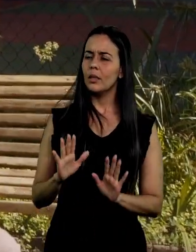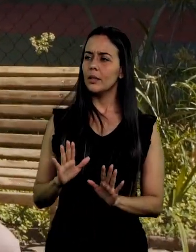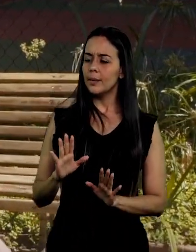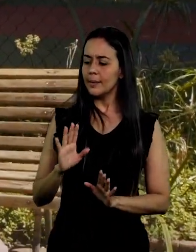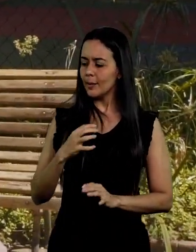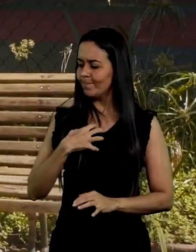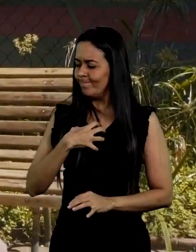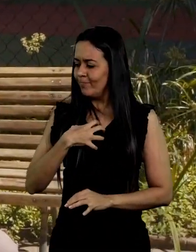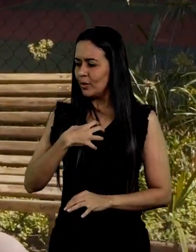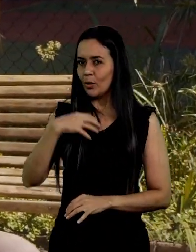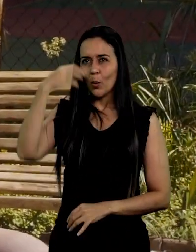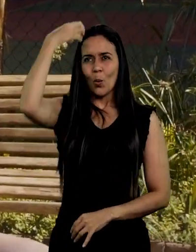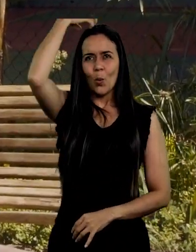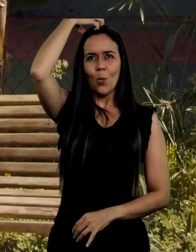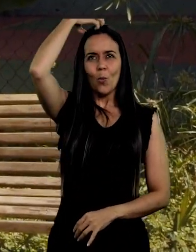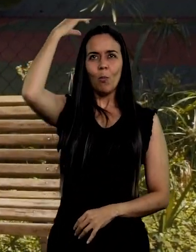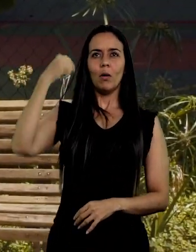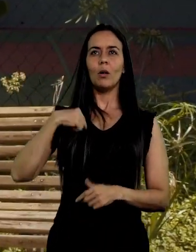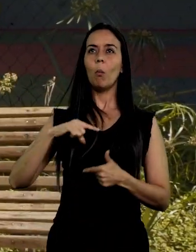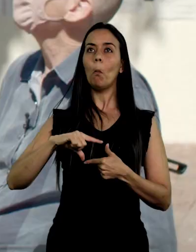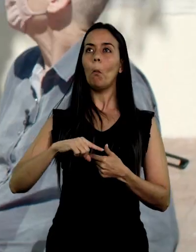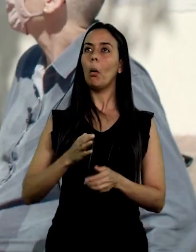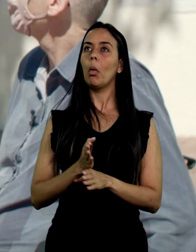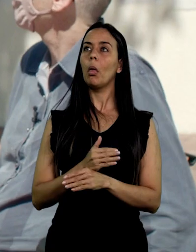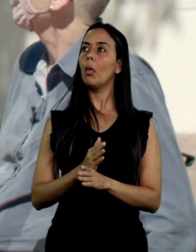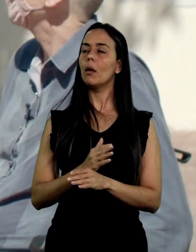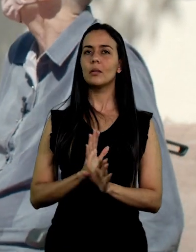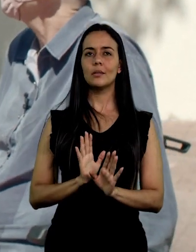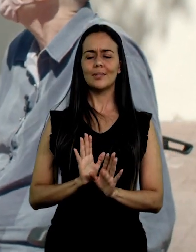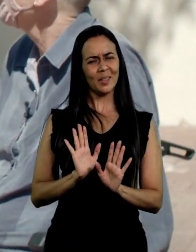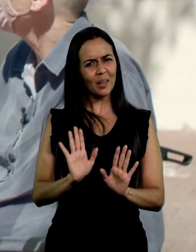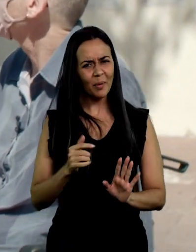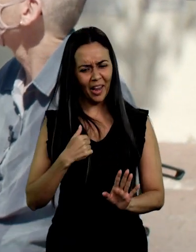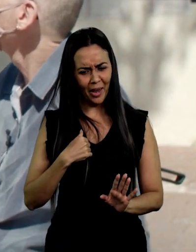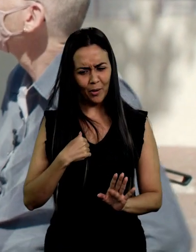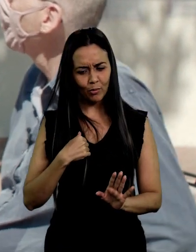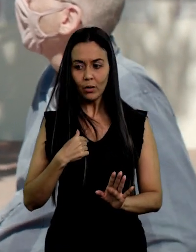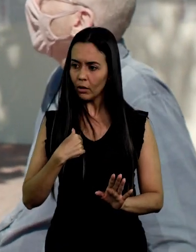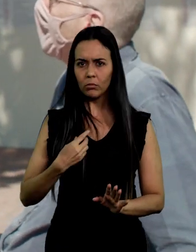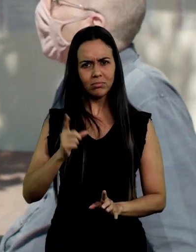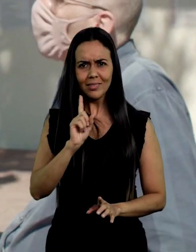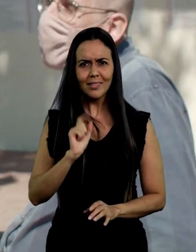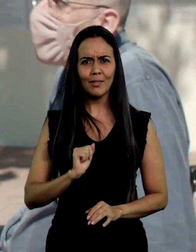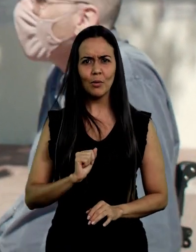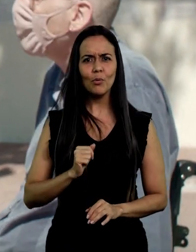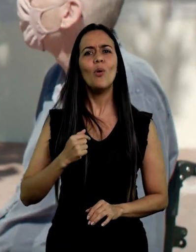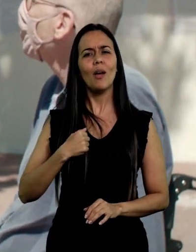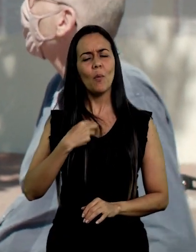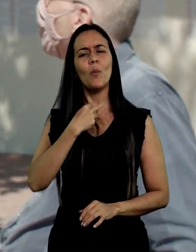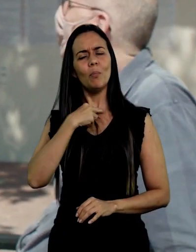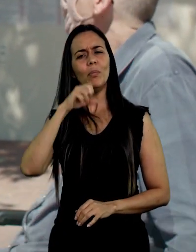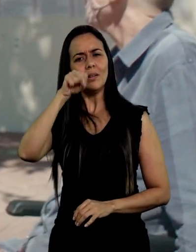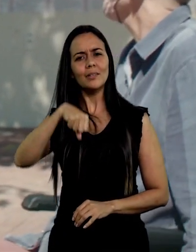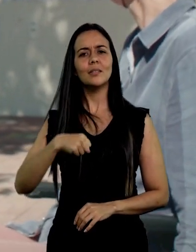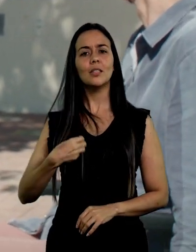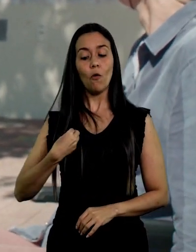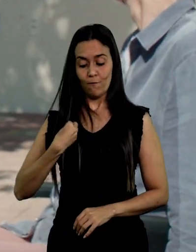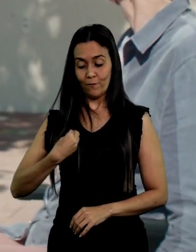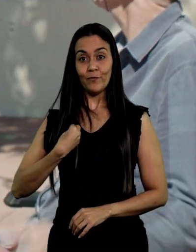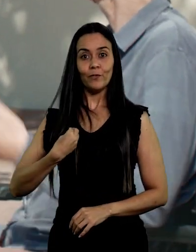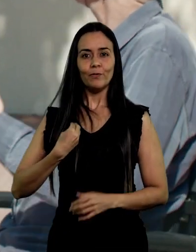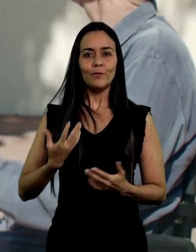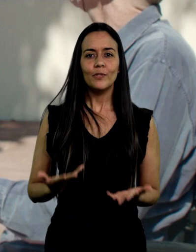culpa, né? De, pô, tô aqui fazendo nada. Como assim fazendo nada? Eu tô vivendo. Tô vivendo, bicho. Eu tô aqui em